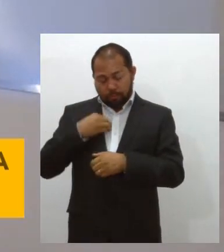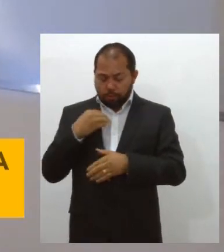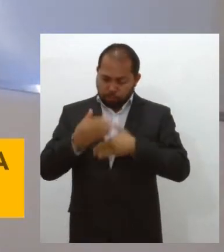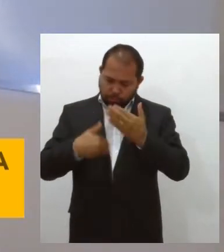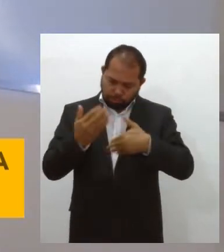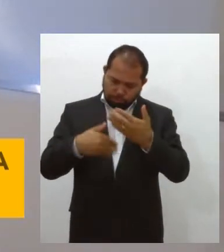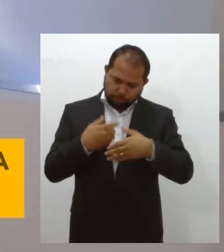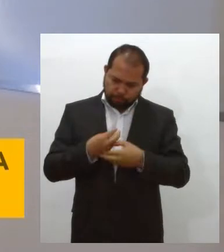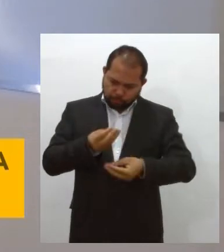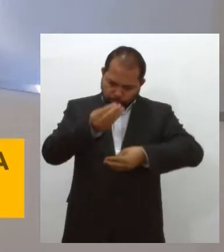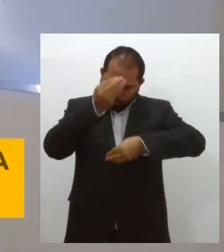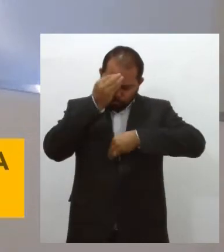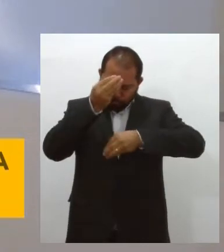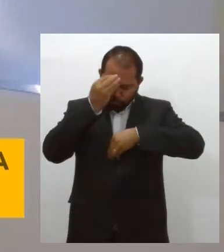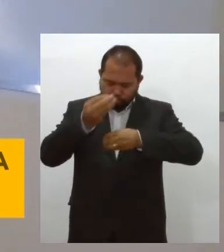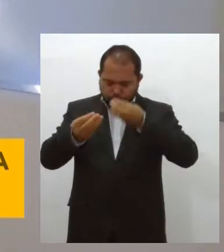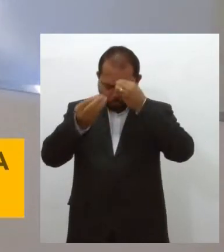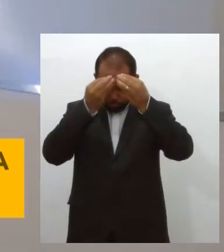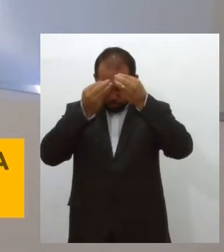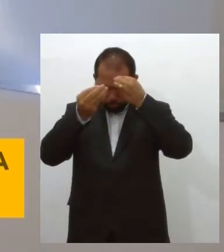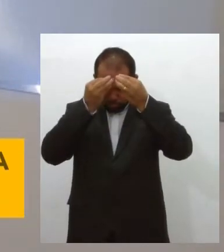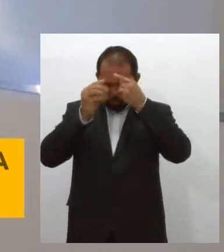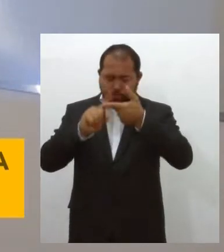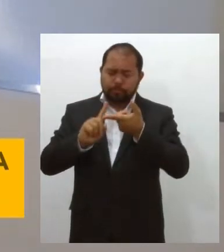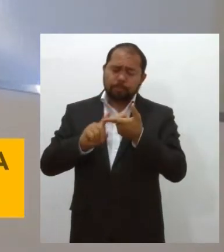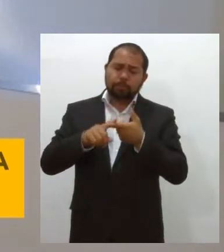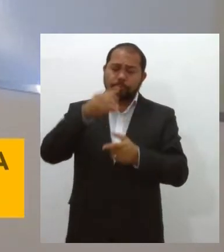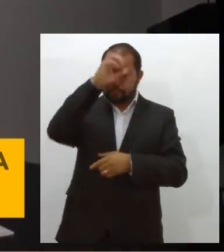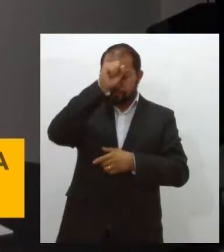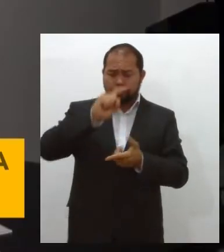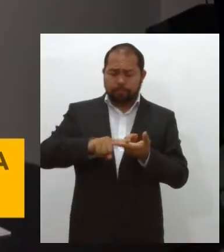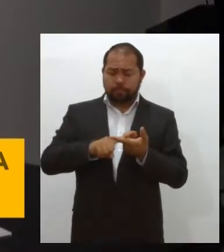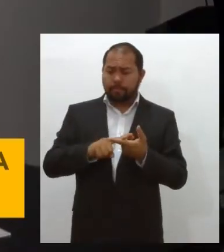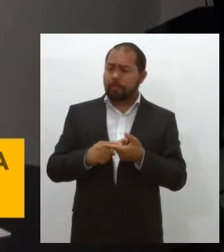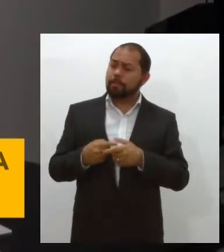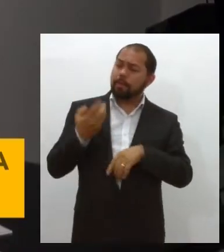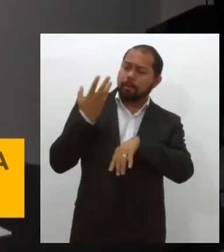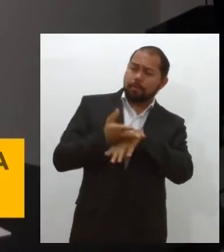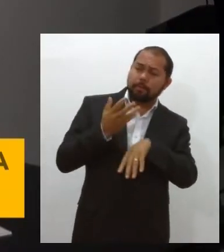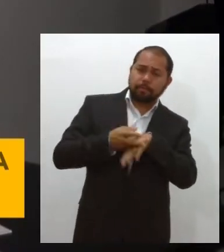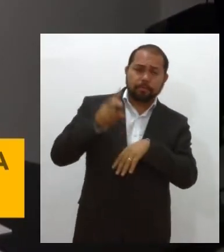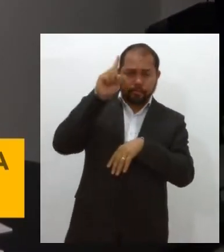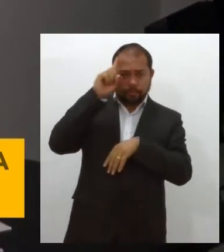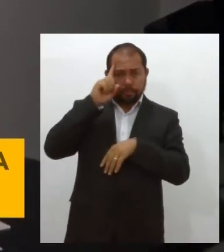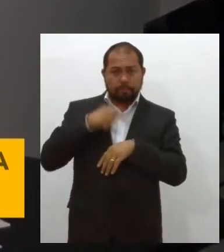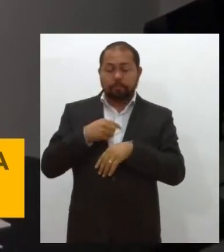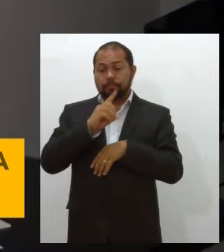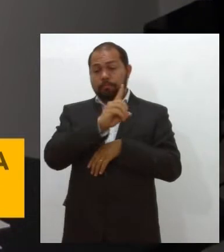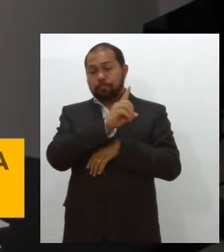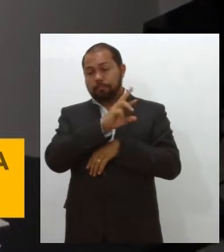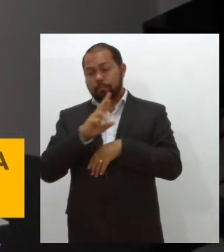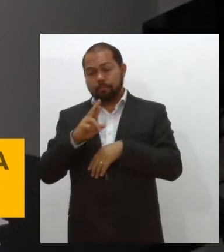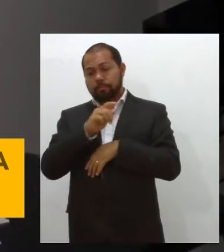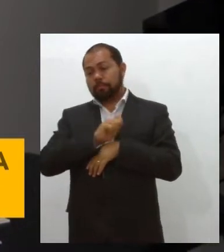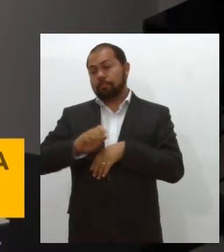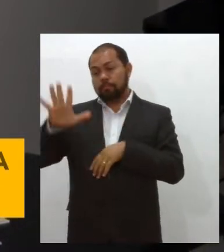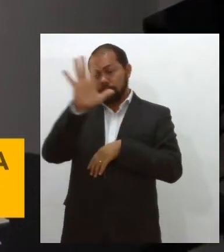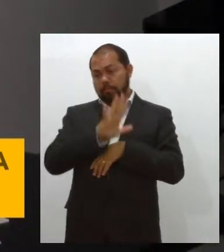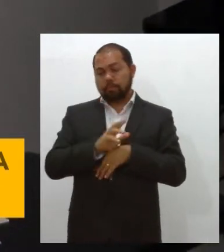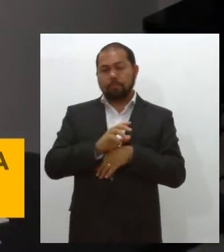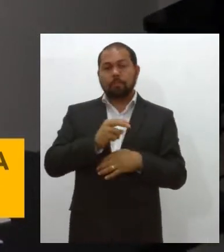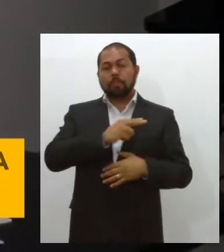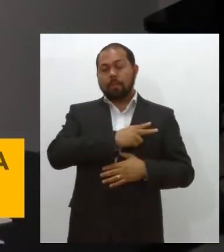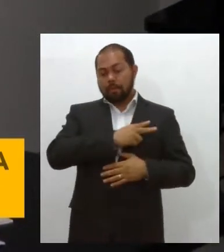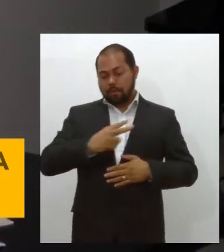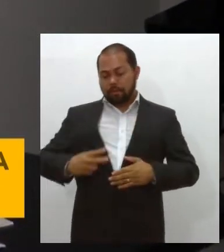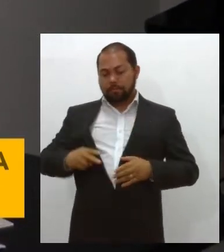memorizar mais aquilo que aprendeu, mas também possa sair daqui colocando algo em prática. O diretor-geral da Câmara Municipal de Tobias Barreto falou